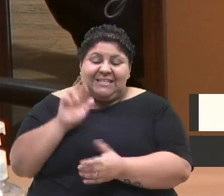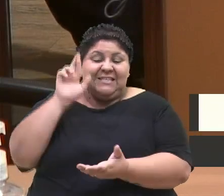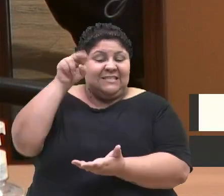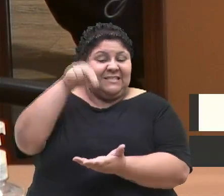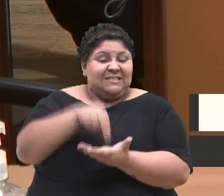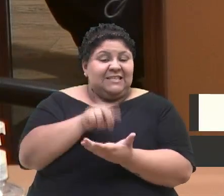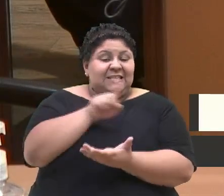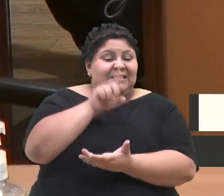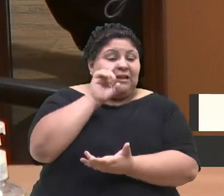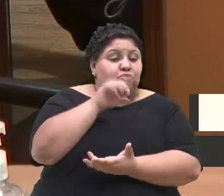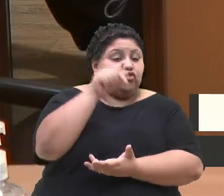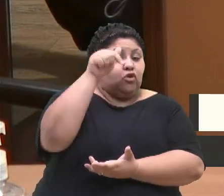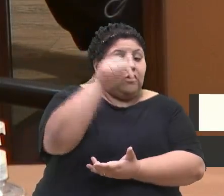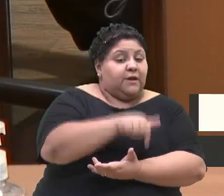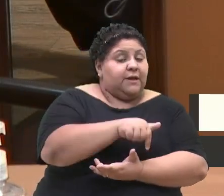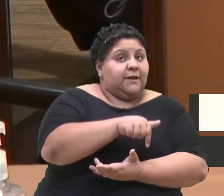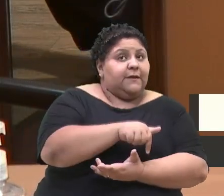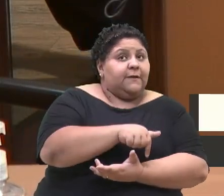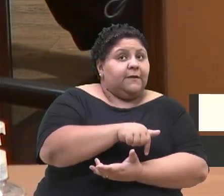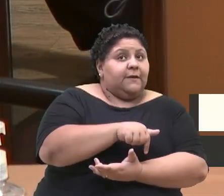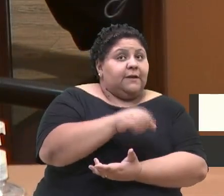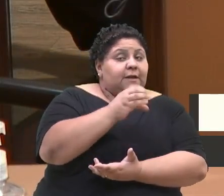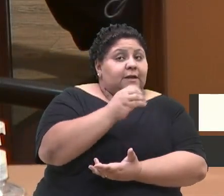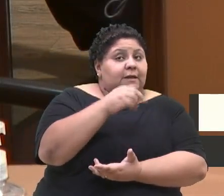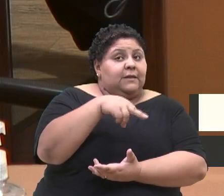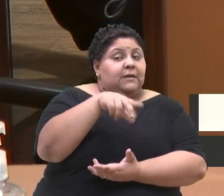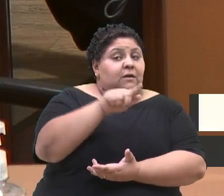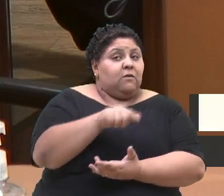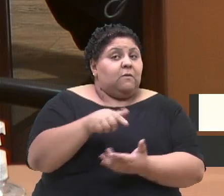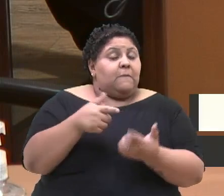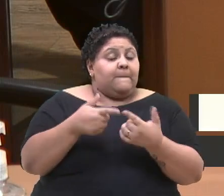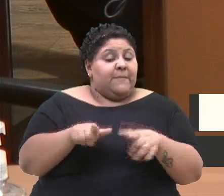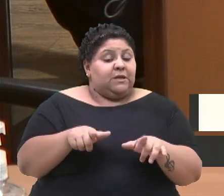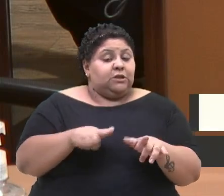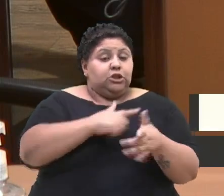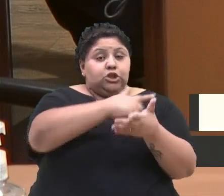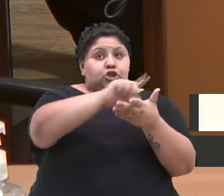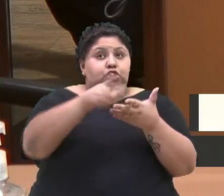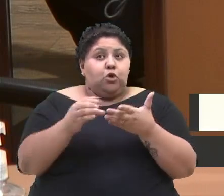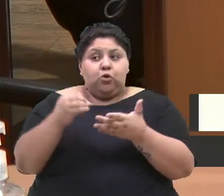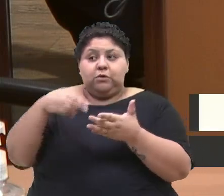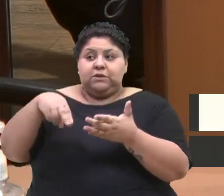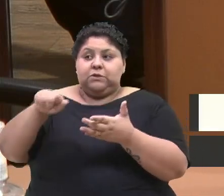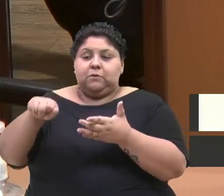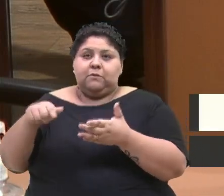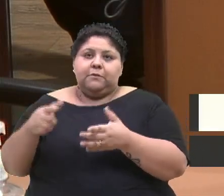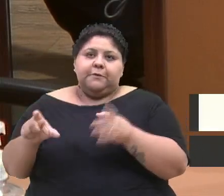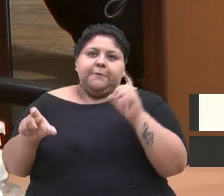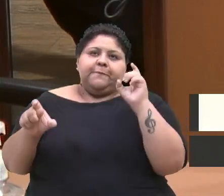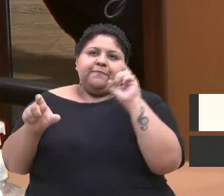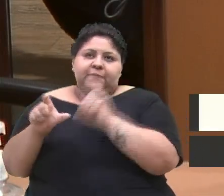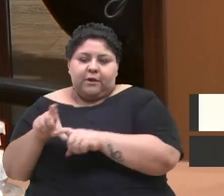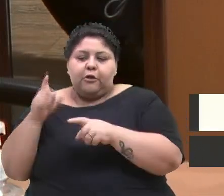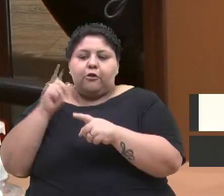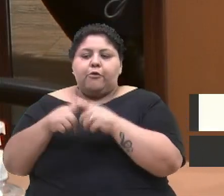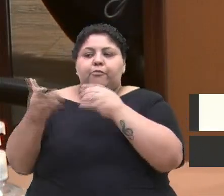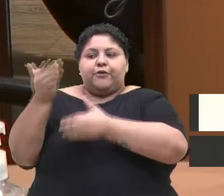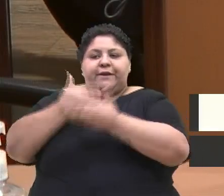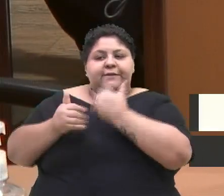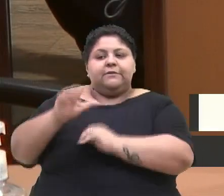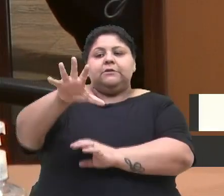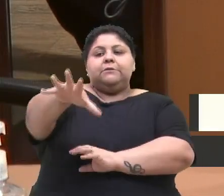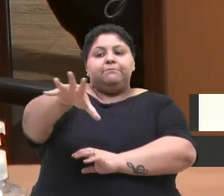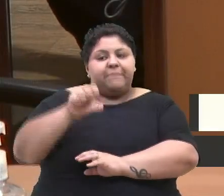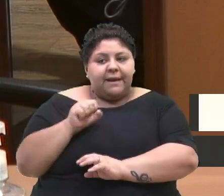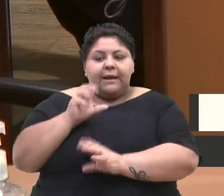só da ONG SRD, como de várias outras ONGs que também vão contraindo dívidas por conta de atendimentos, de recuperar esses